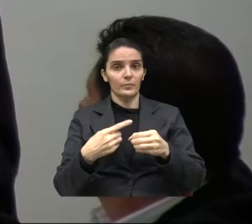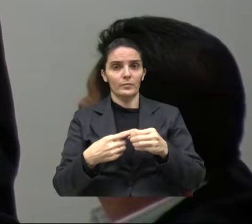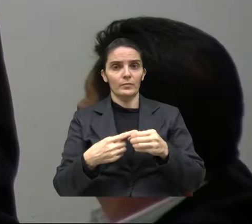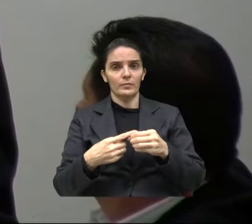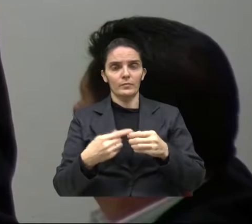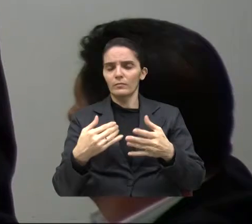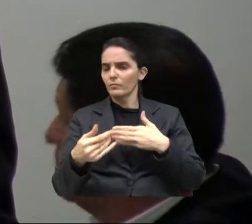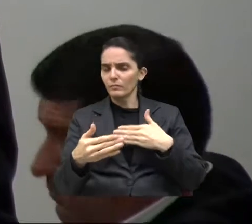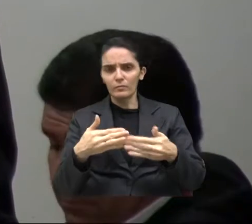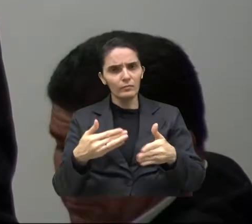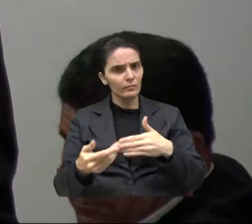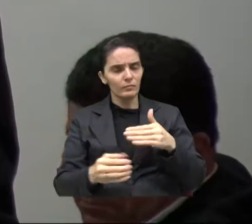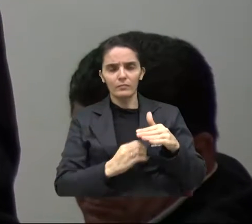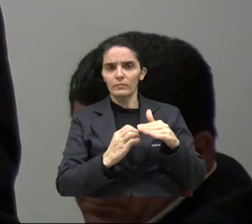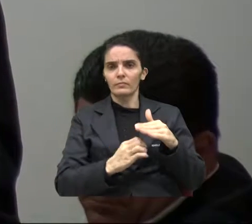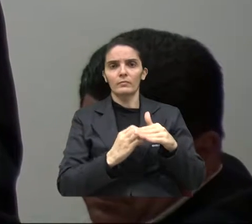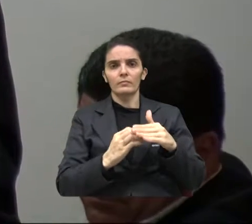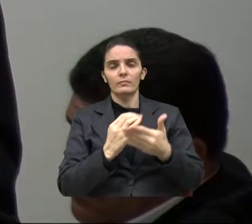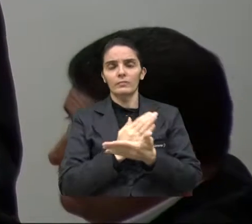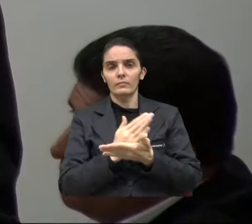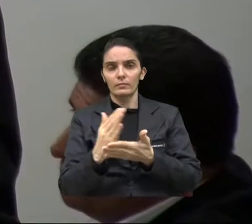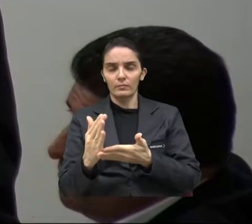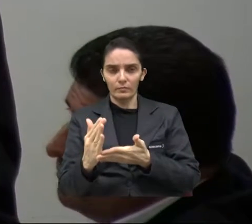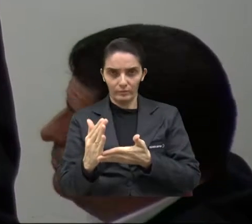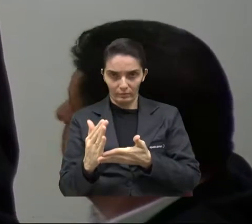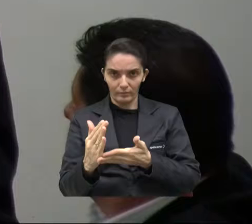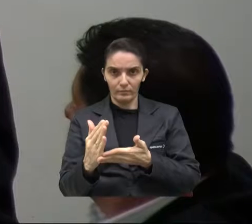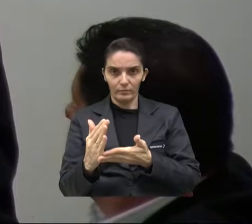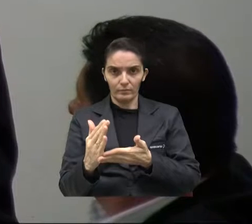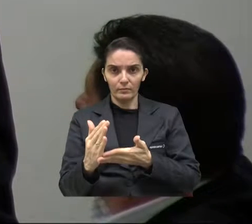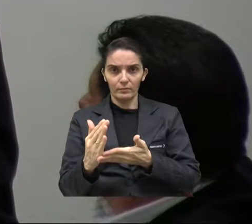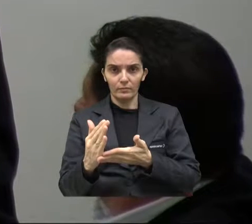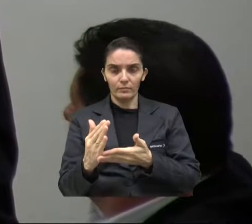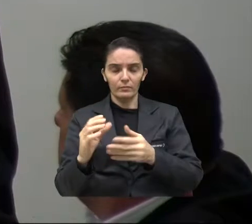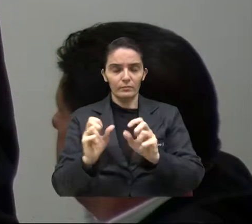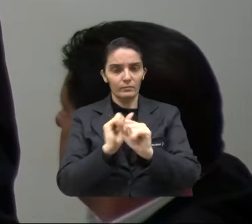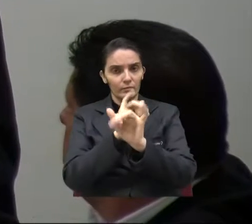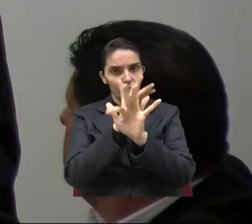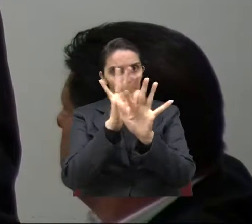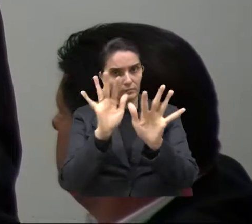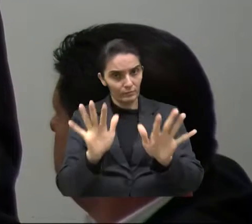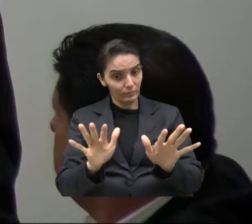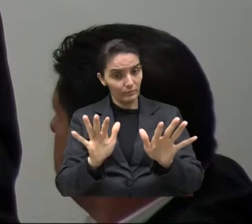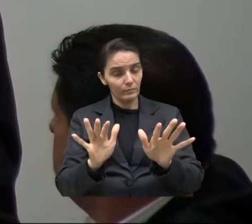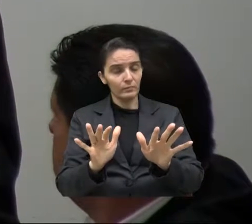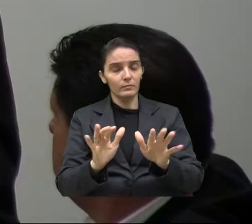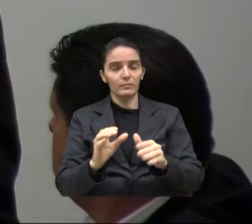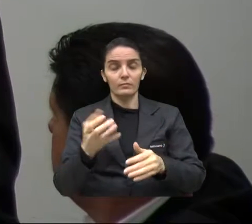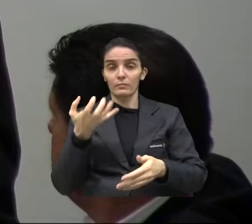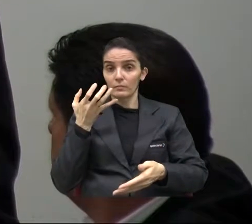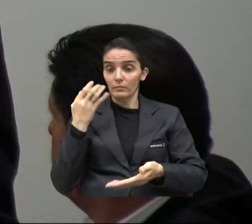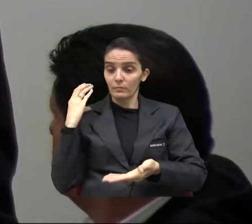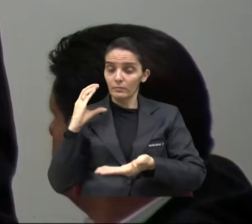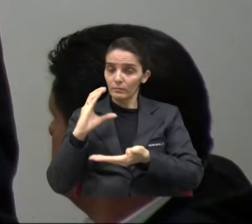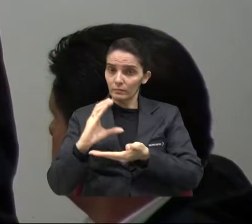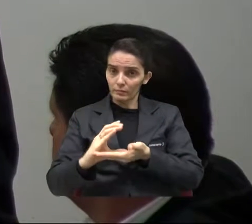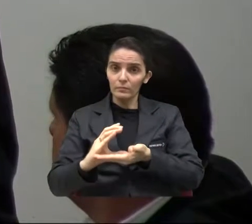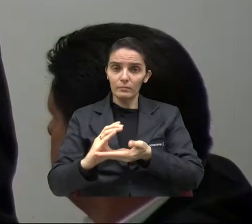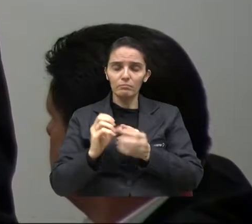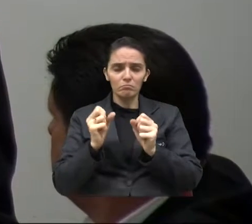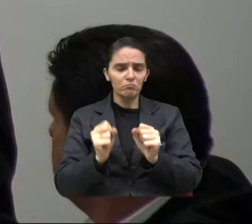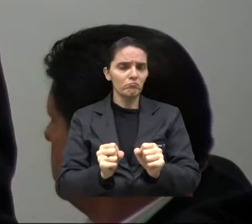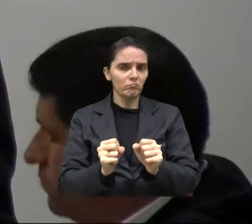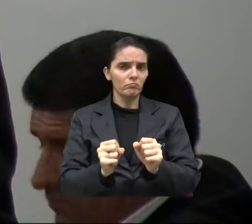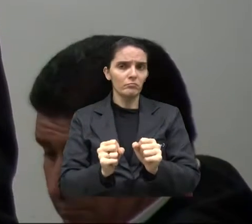qualquer empreendedor, abrindo, através de uma transparência, aqueles que quiserem investir no município de Limeira, poderão